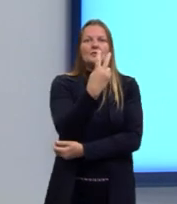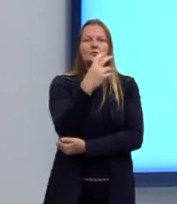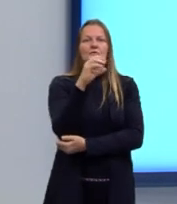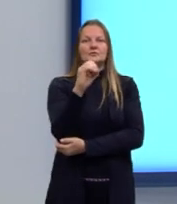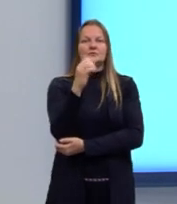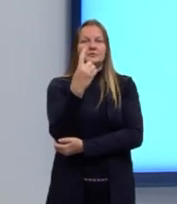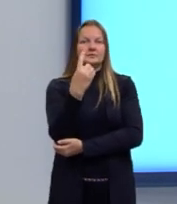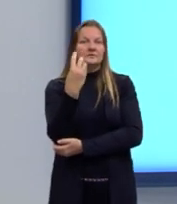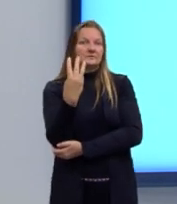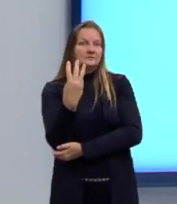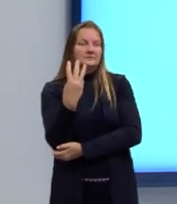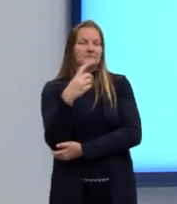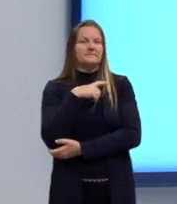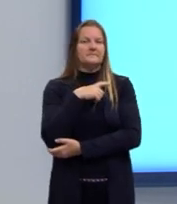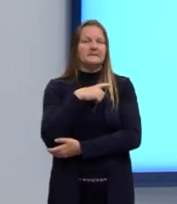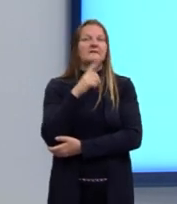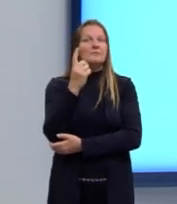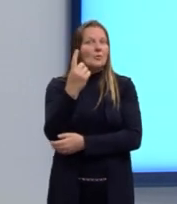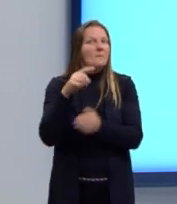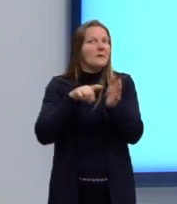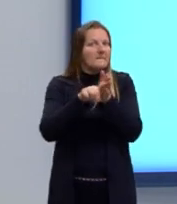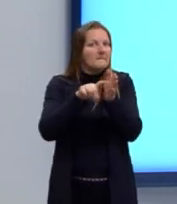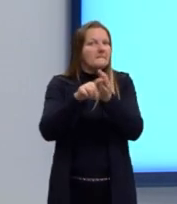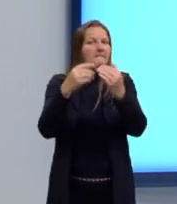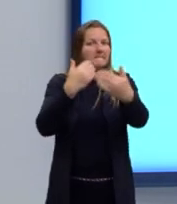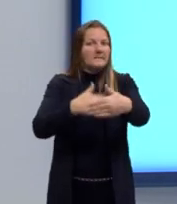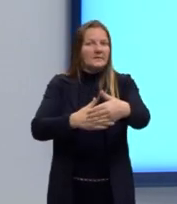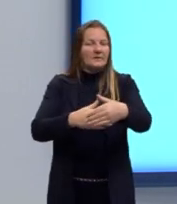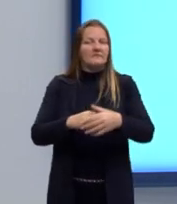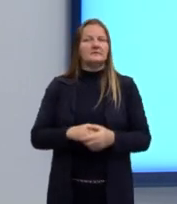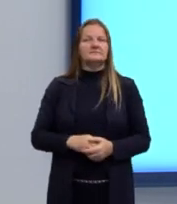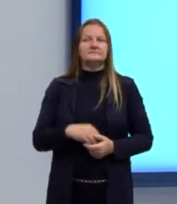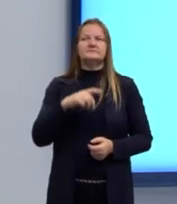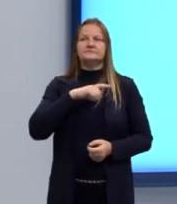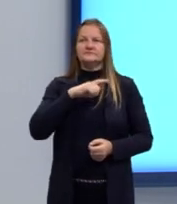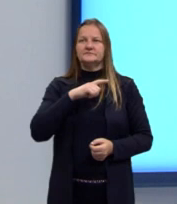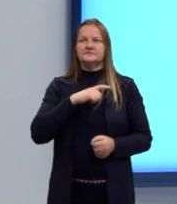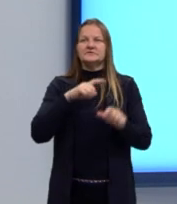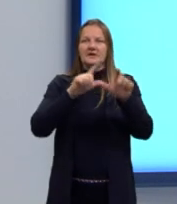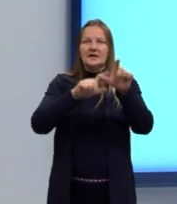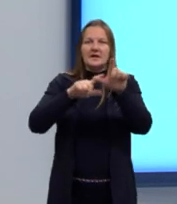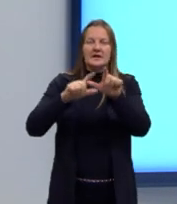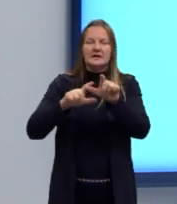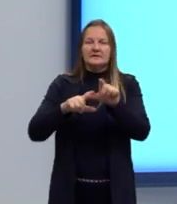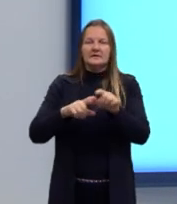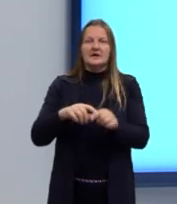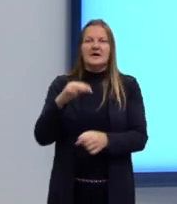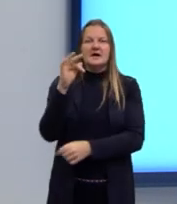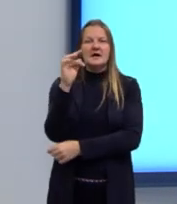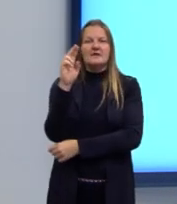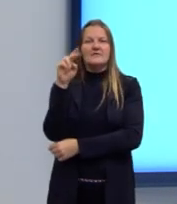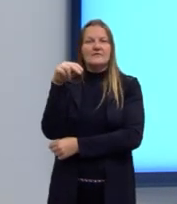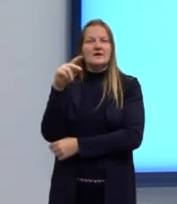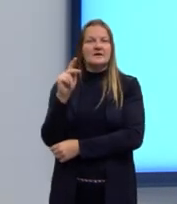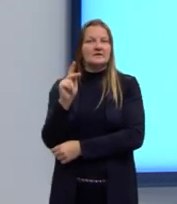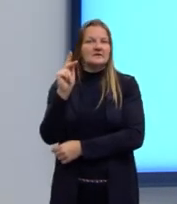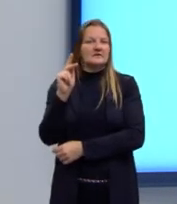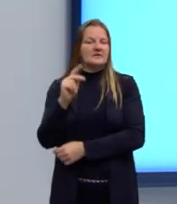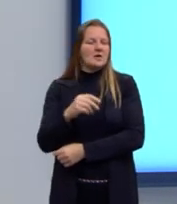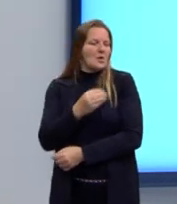2013 teve uma questão de uma prova que trazia né uma letra do funk Beijinho no Ombro